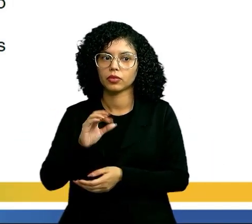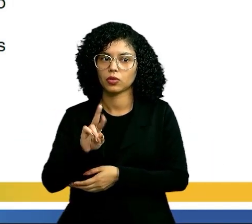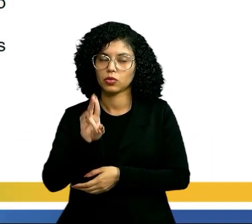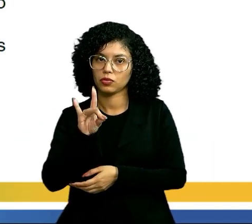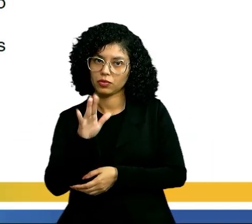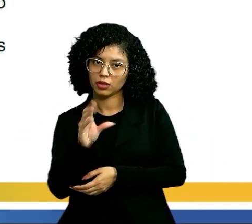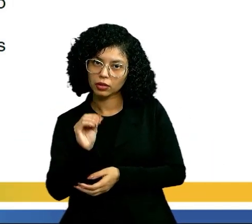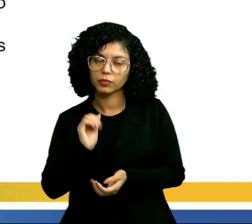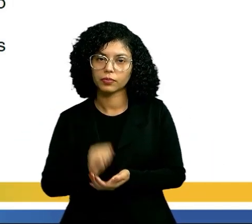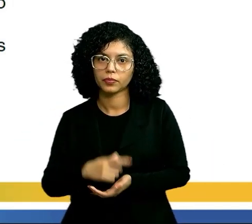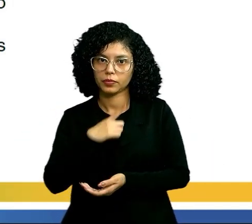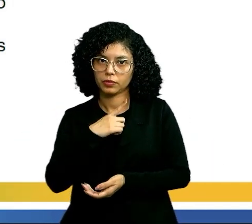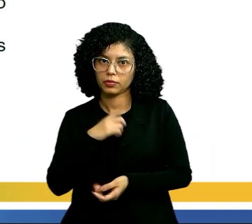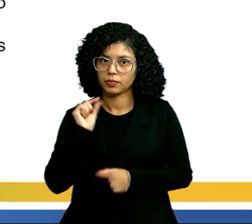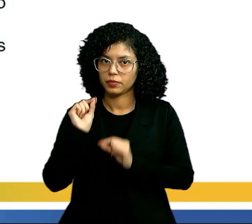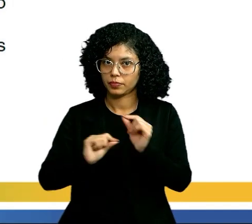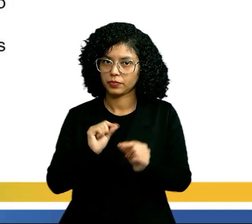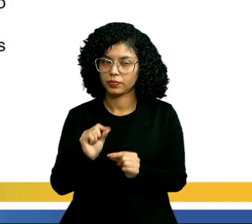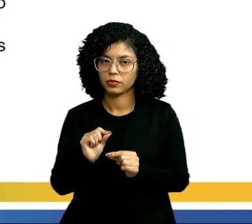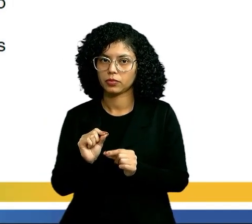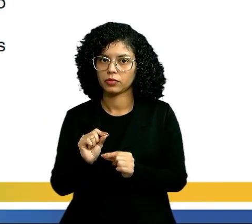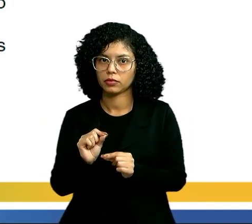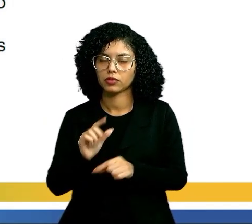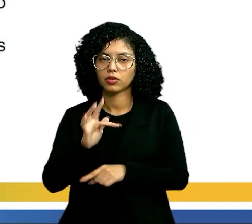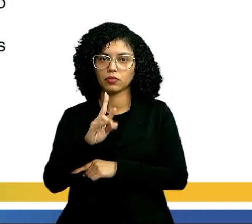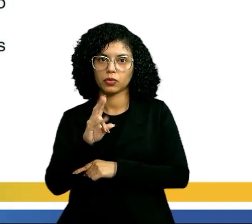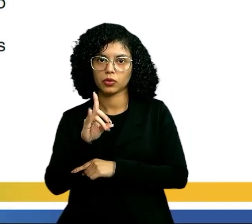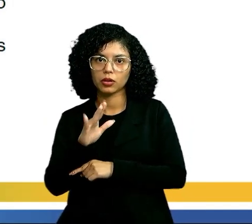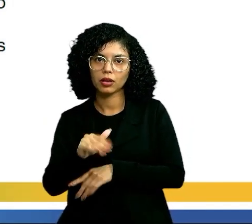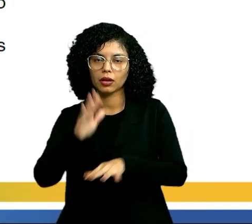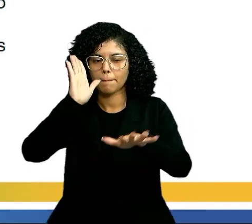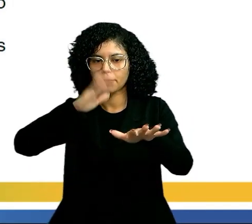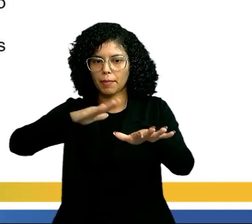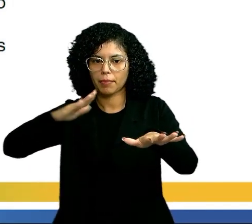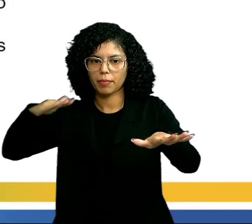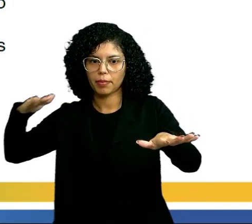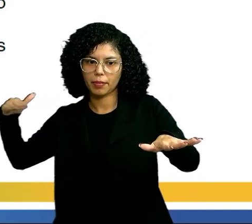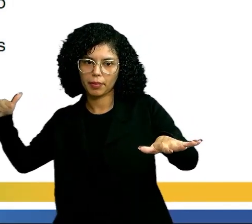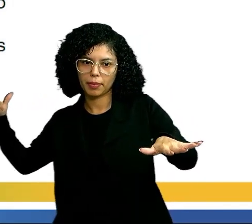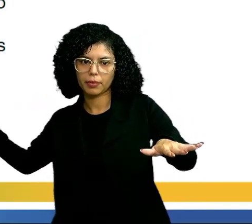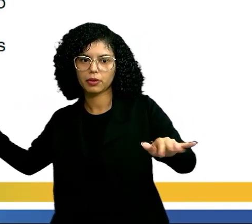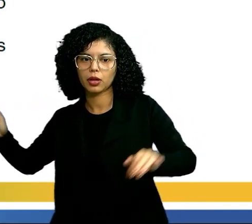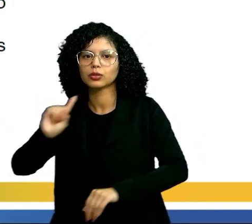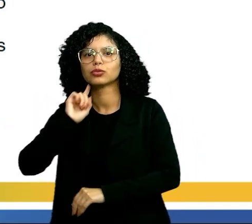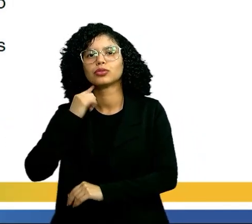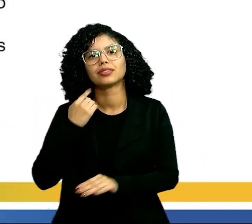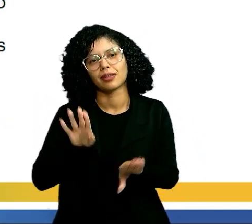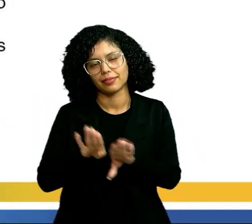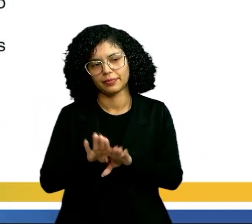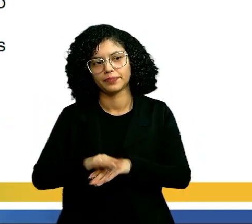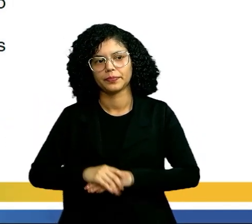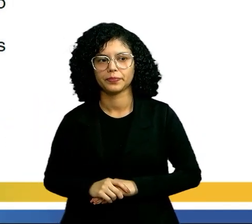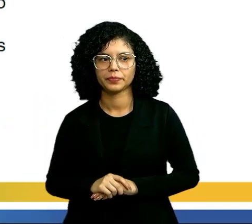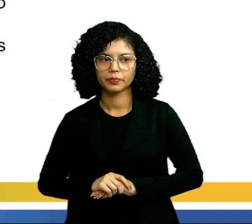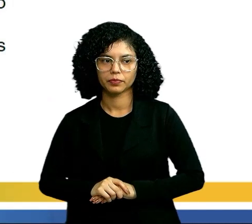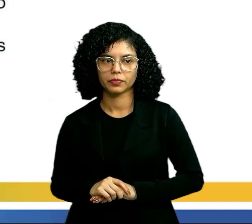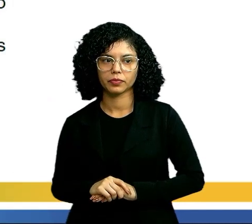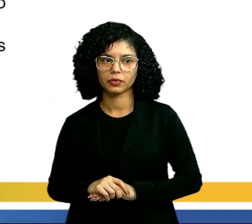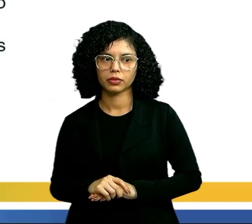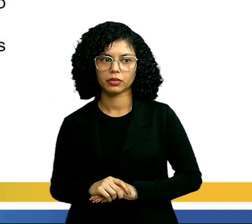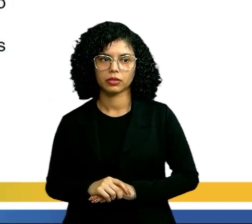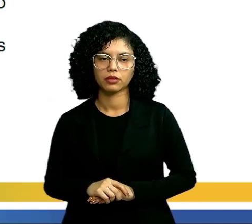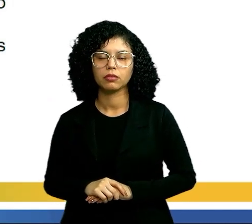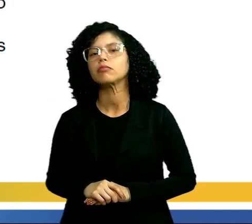rodoviário, que é a questão das frotas, dos engarrafamentos, os poluentes, etc. Né?